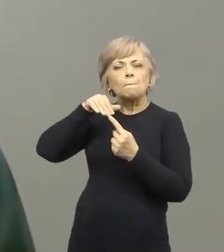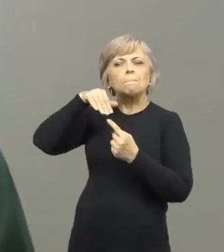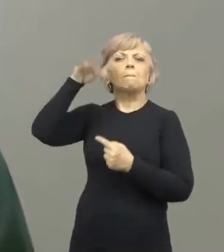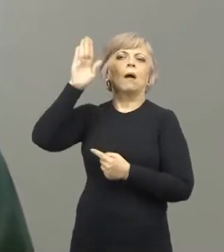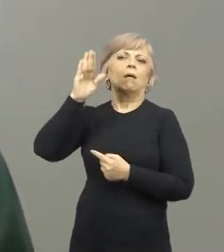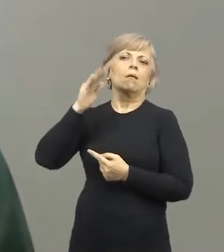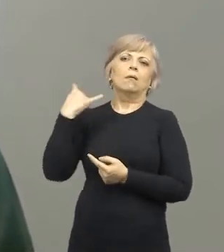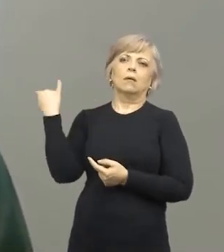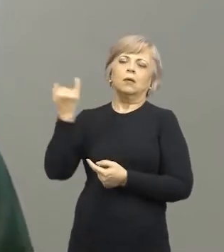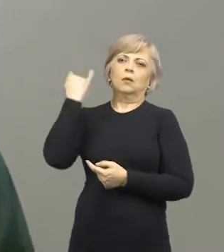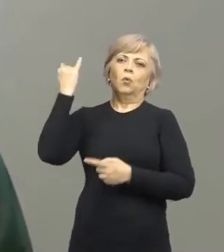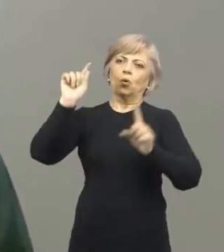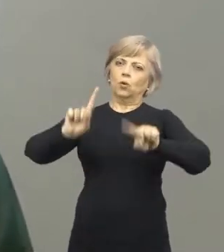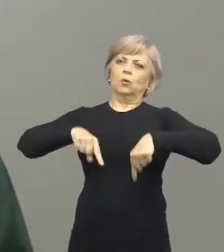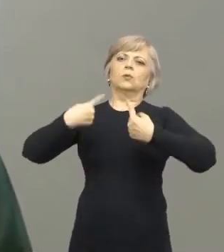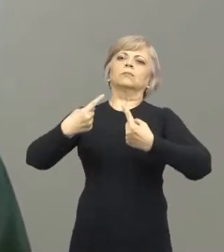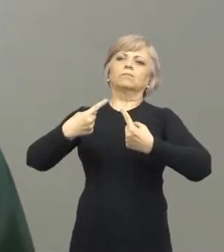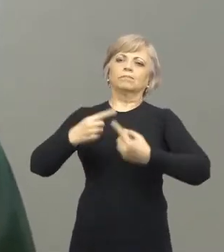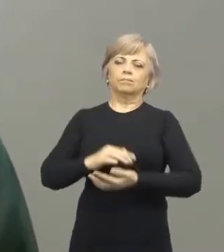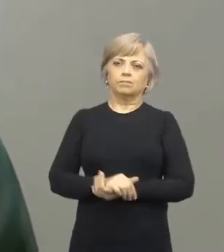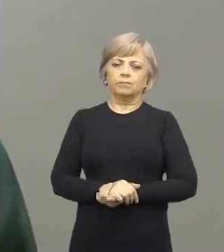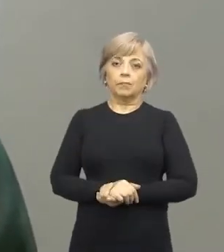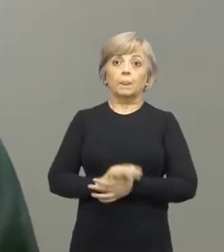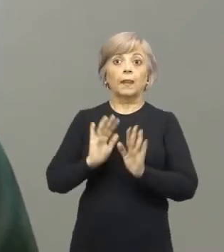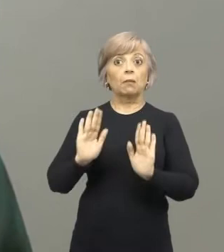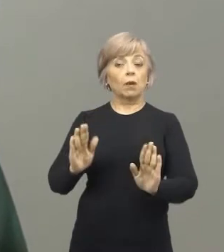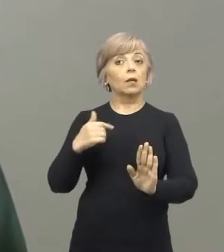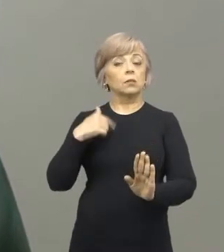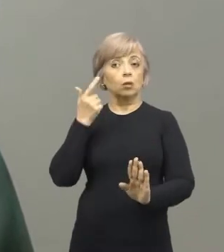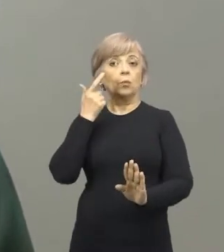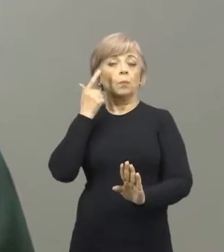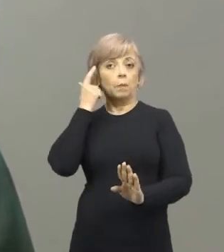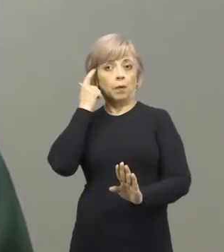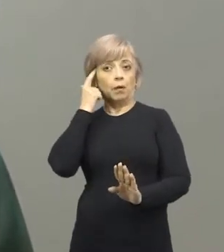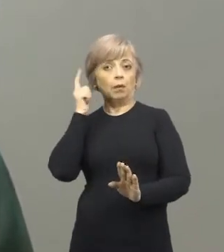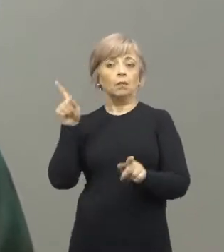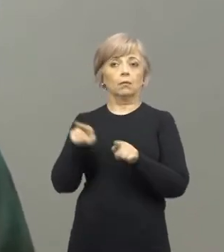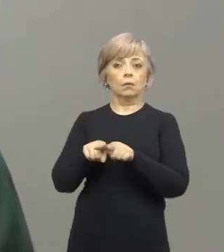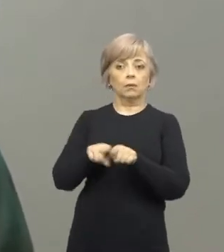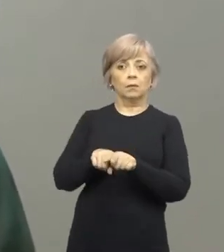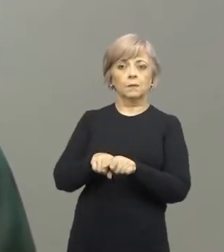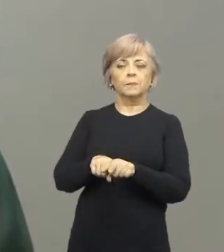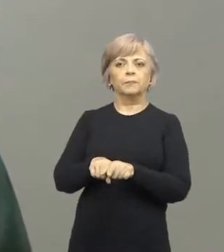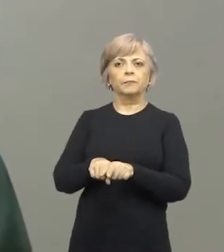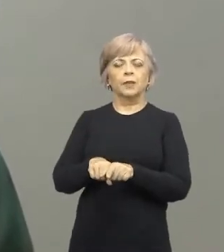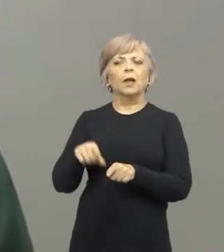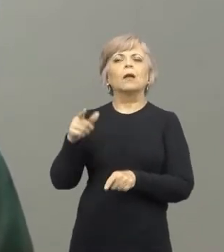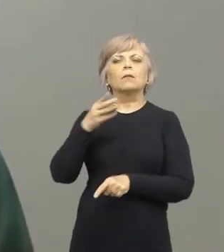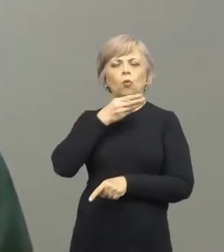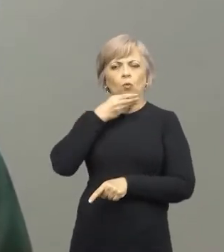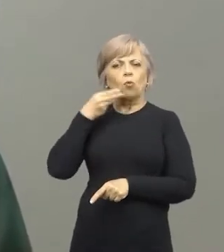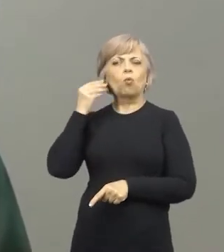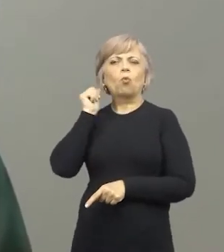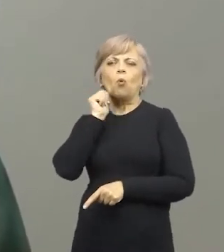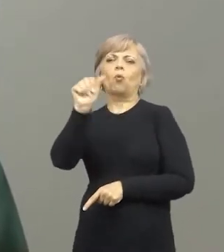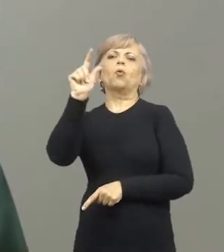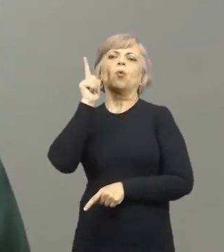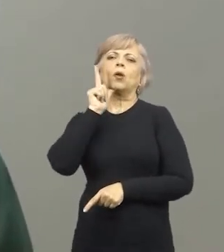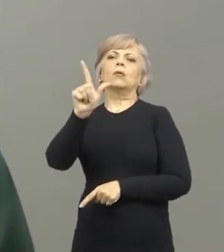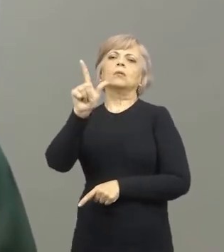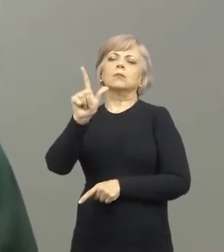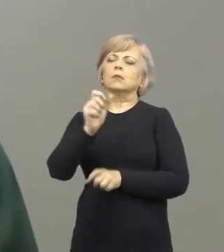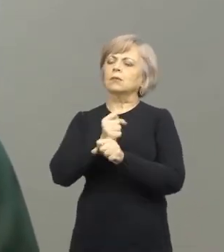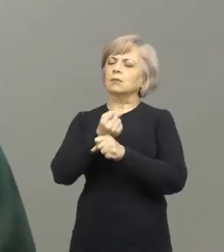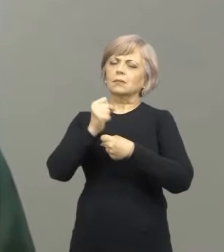um grande desafio, tá? Mas eu considero também que nós tivemos grandes conquistas,